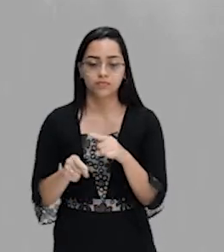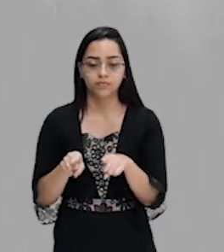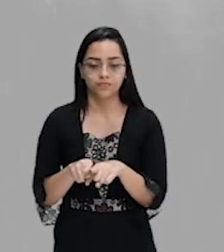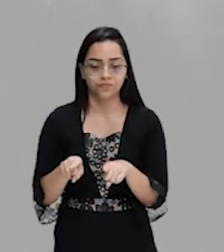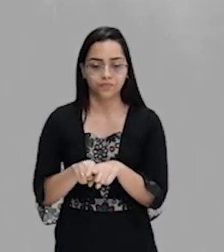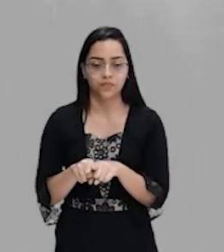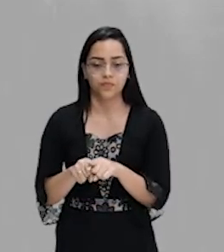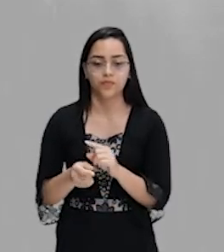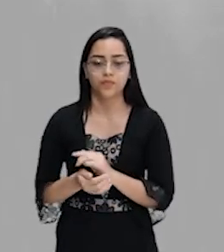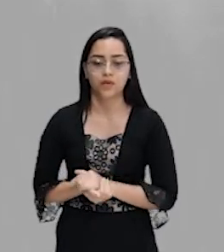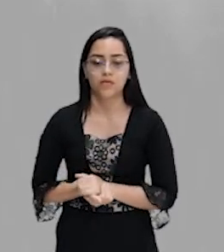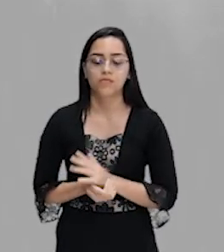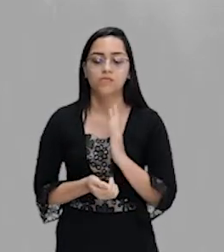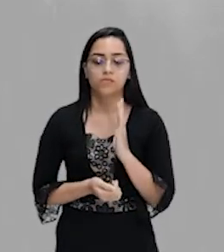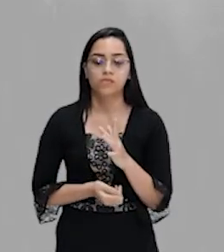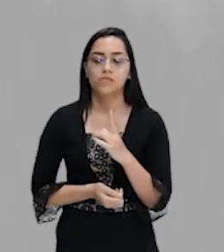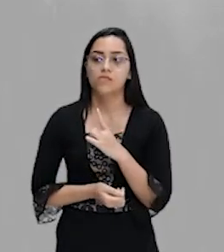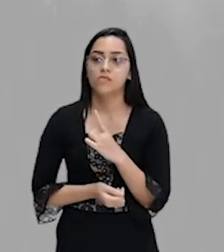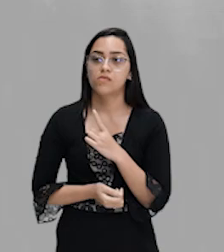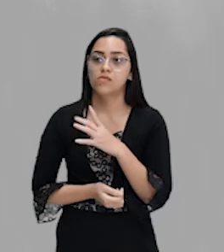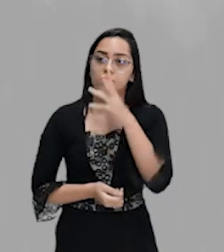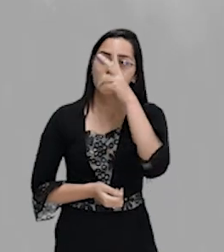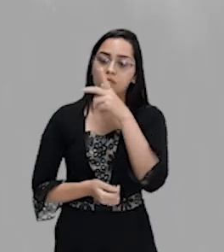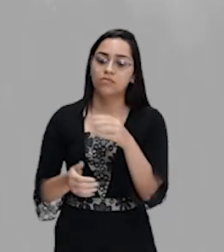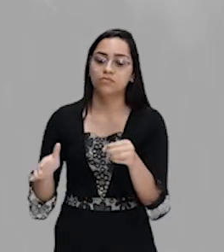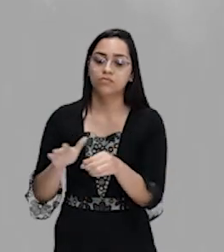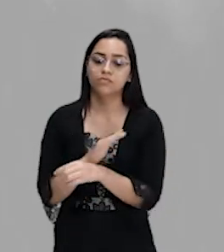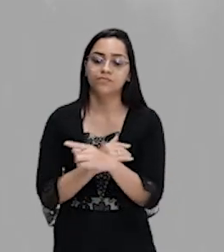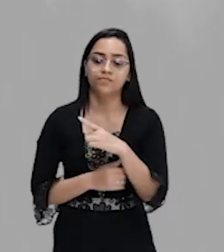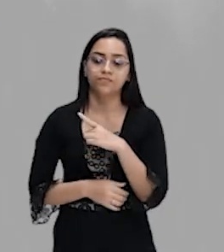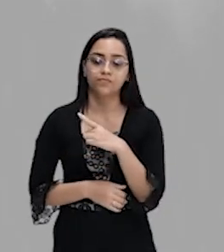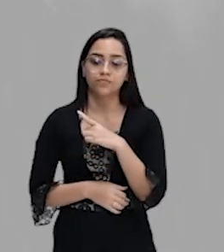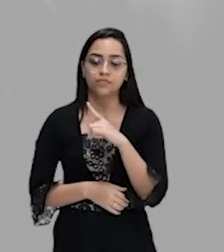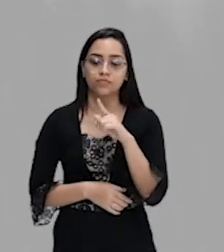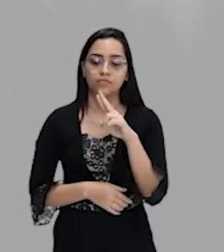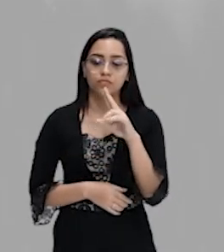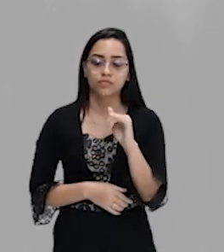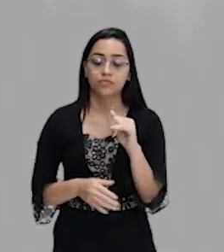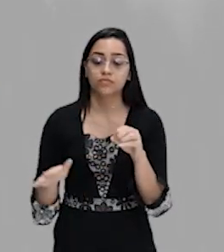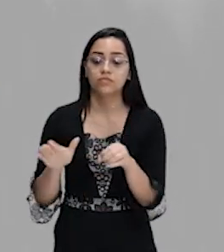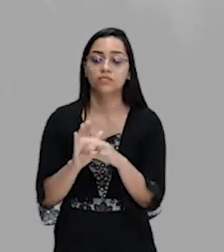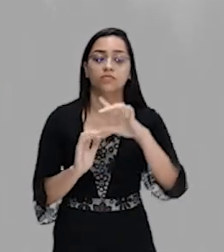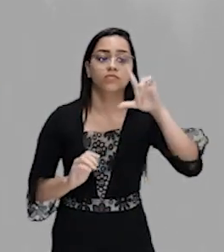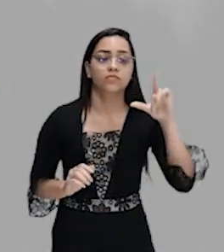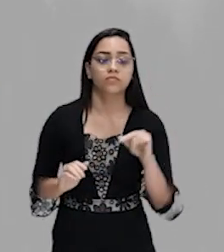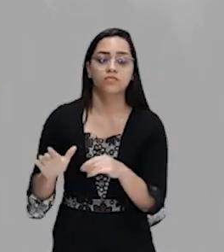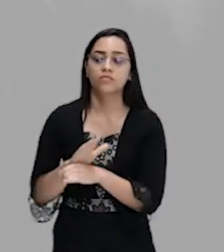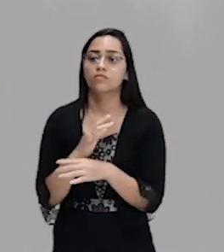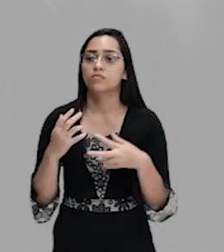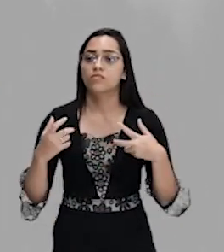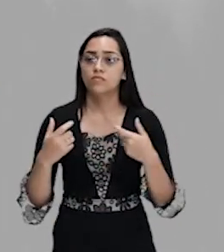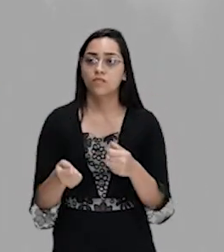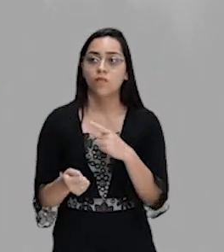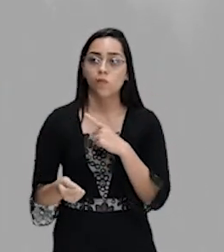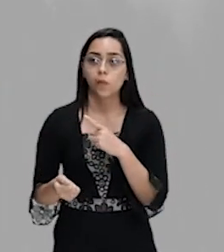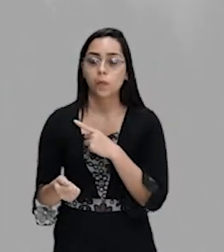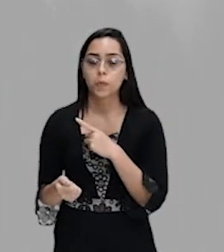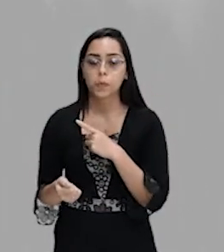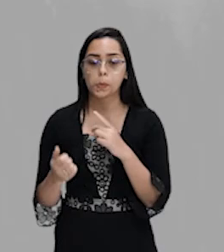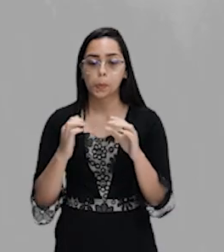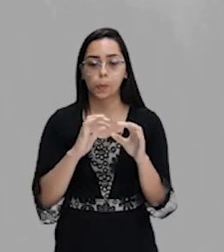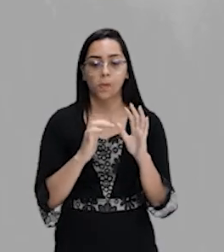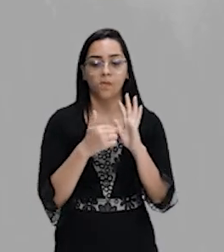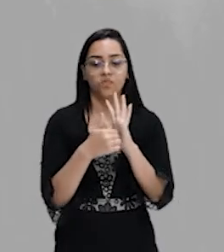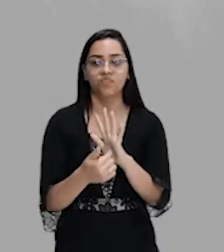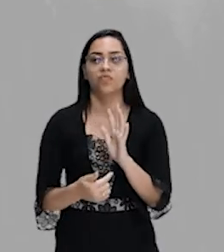disseminadora, ok? Quando ela já está quase cheia, aí chega a Lua cheia. A Lua cheia é quando toda a parte que está virada para a